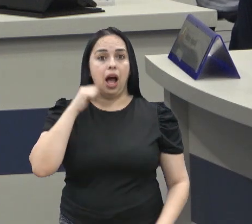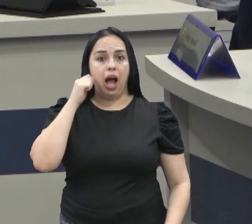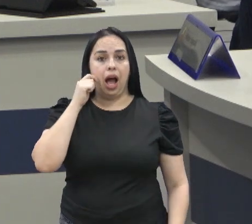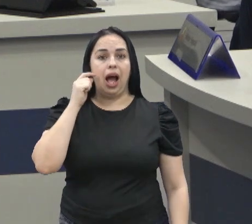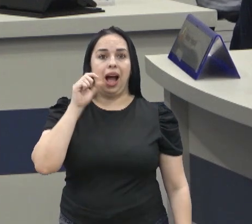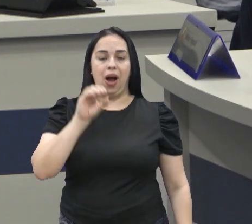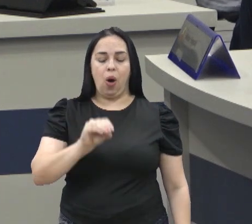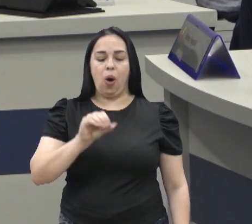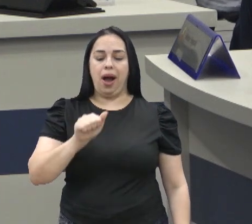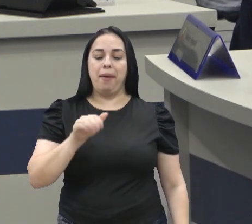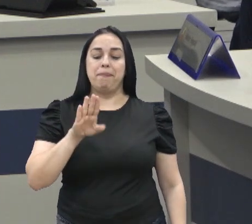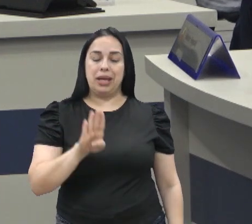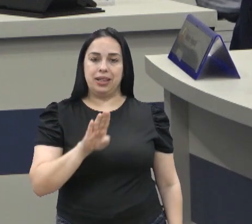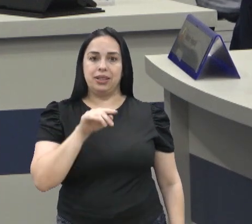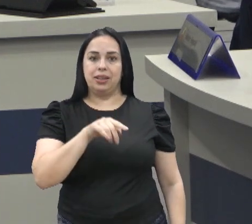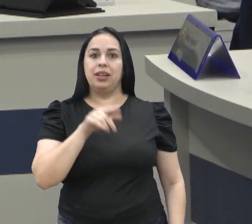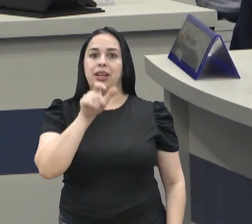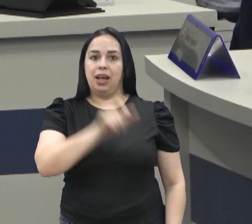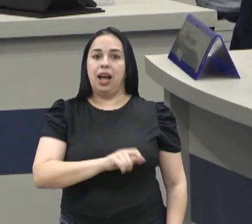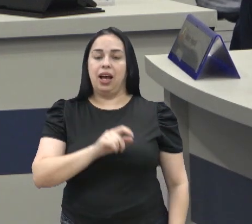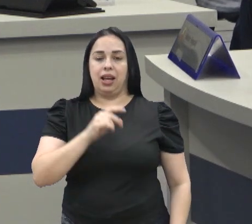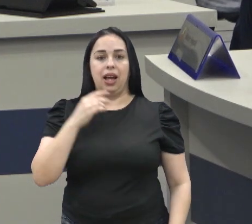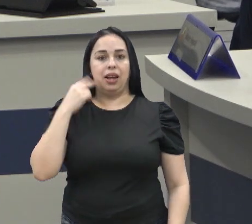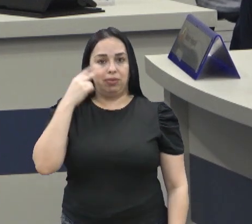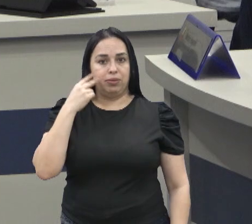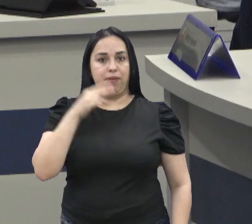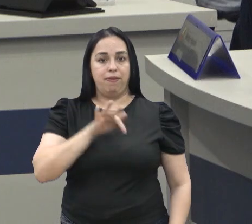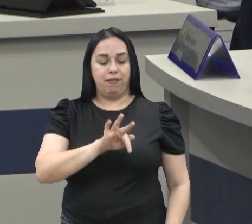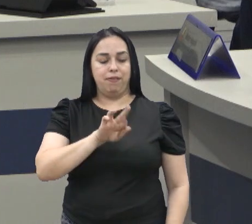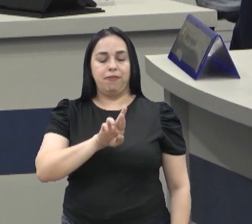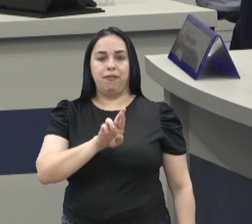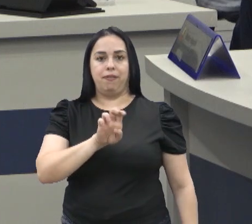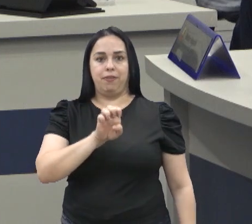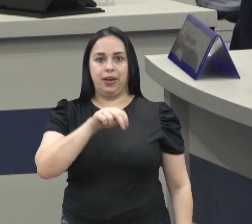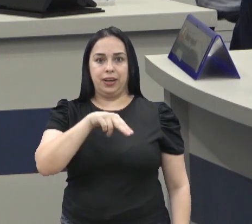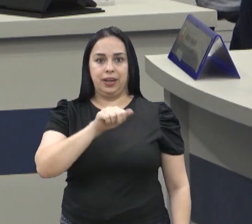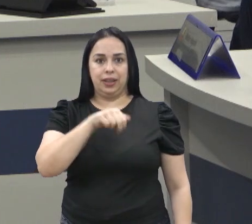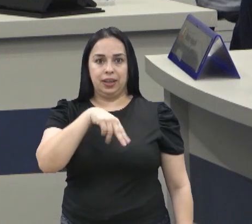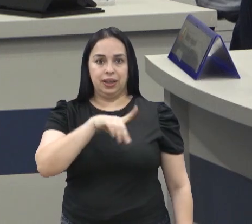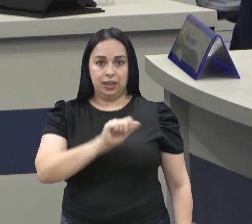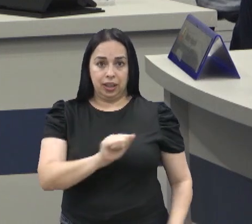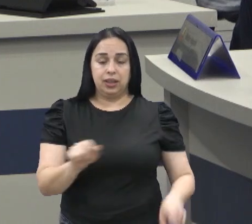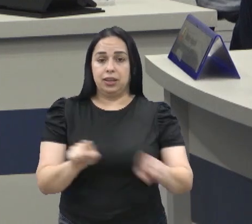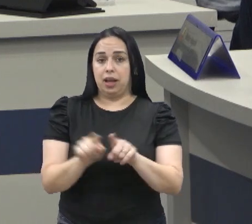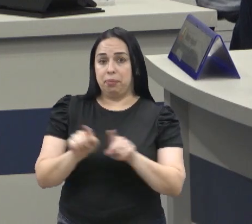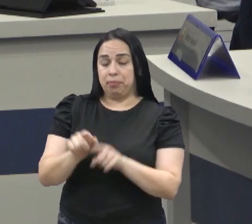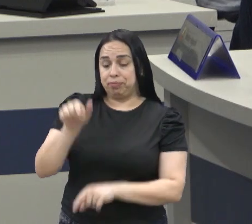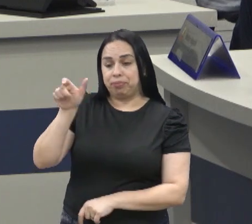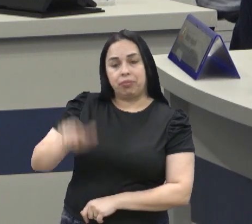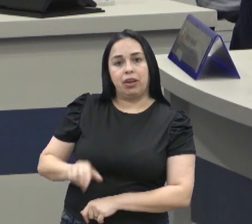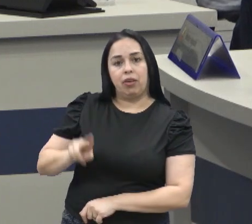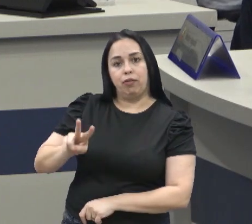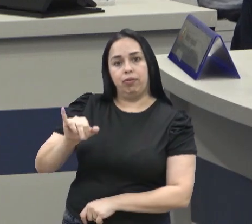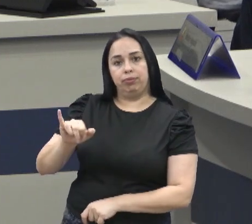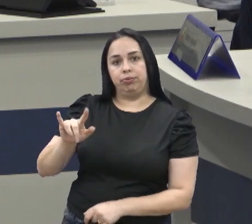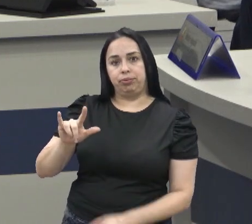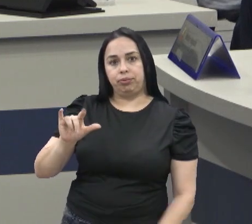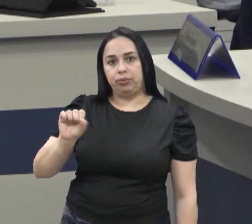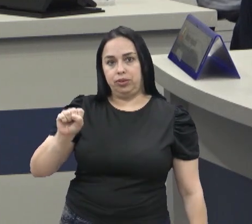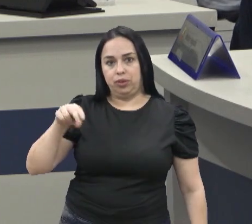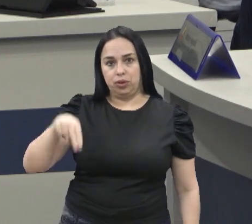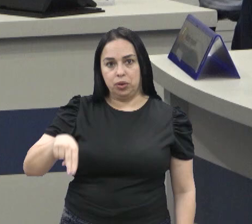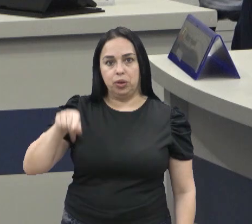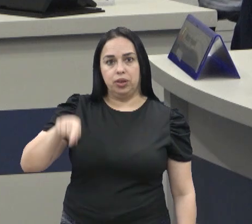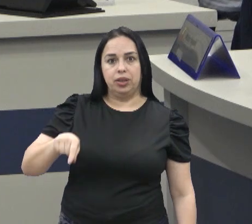Fernanda, presente. E Fowler. Também Rovilson Marzola, que